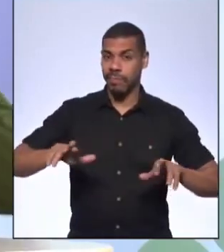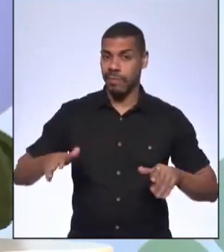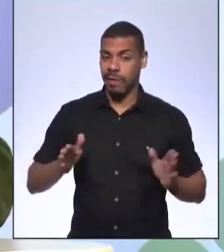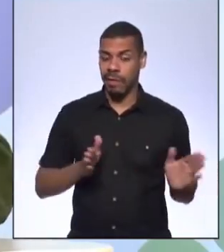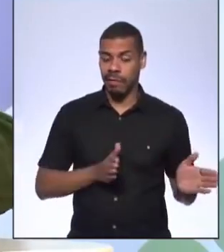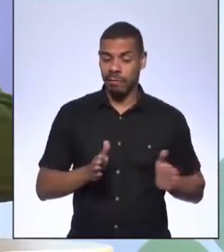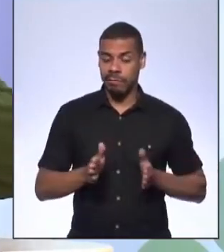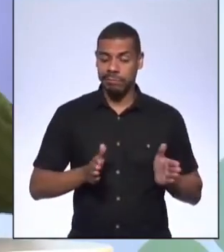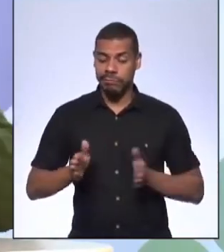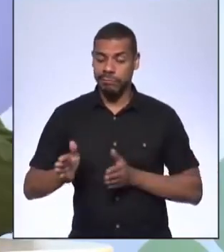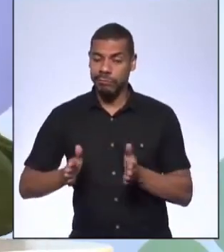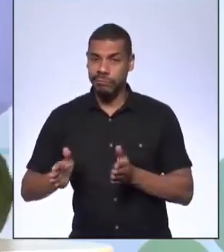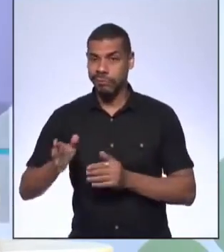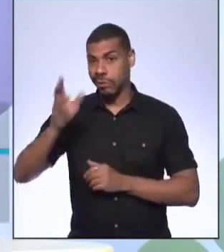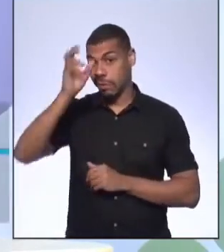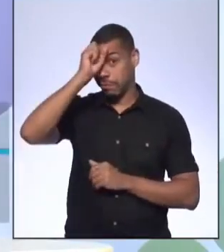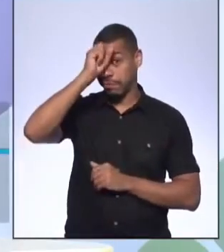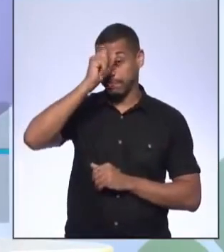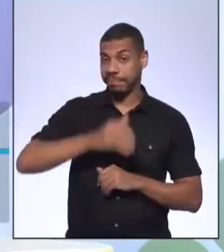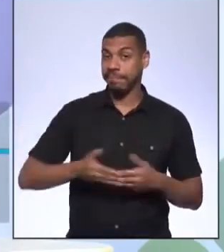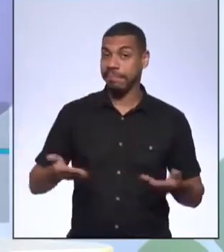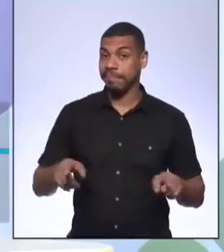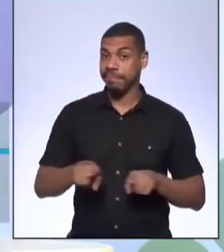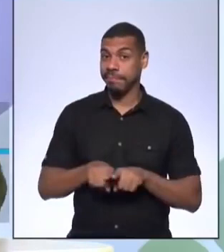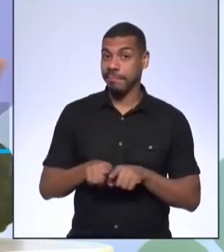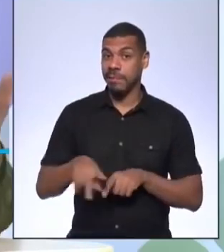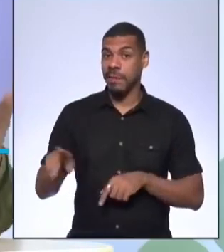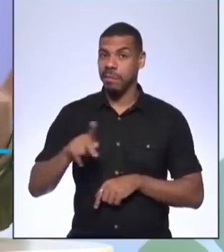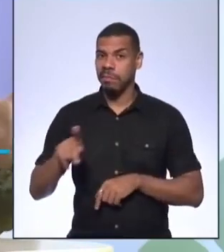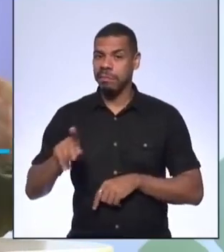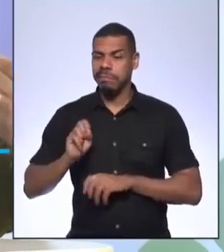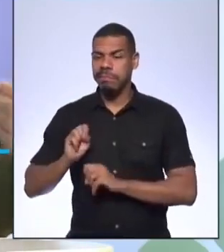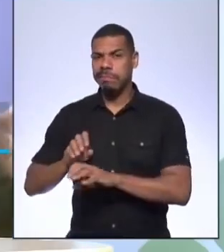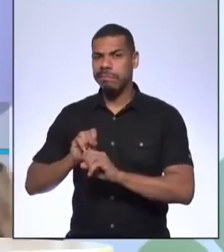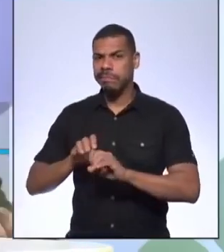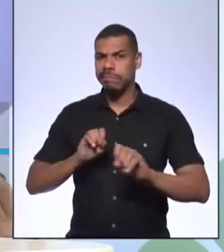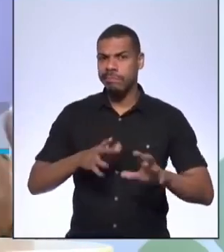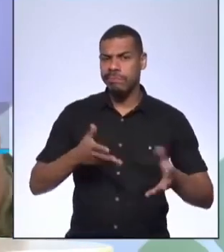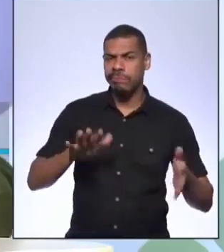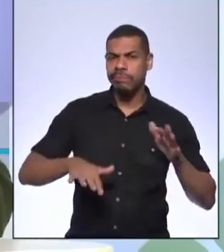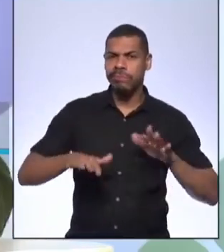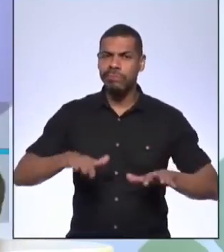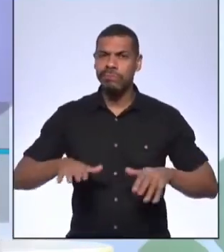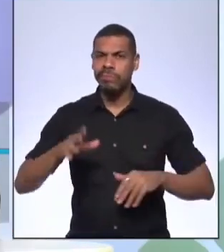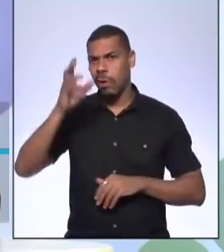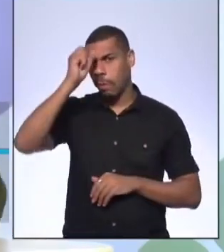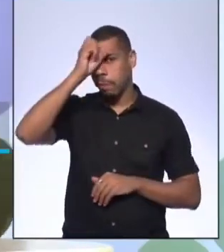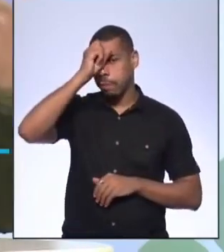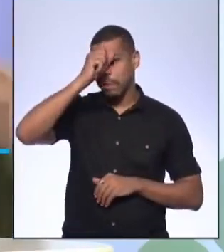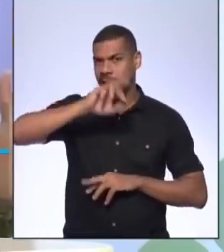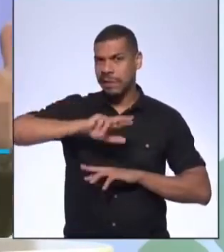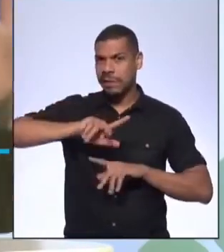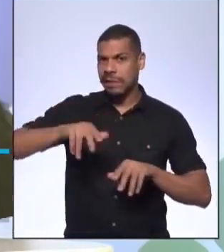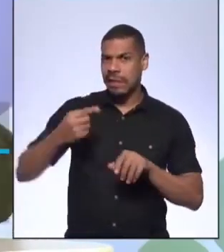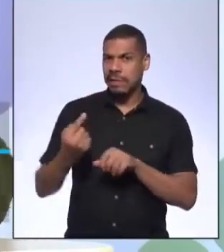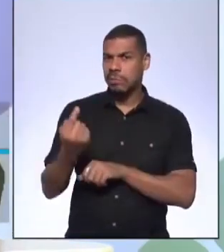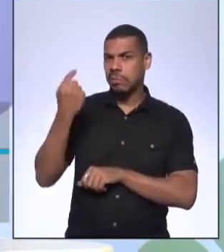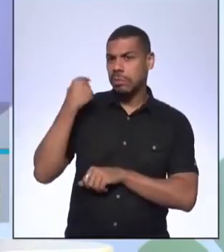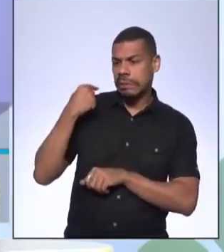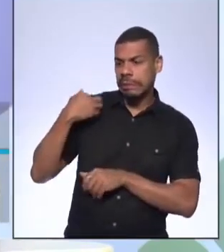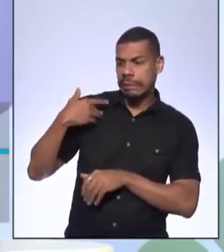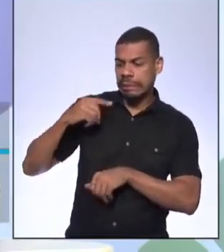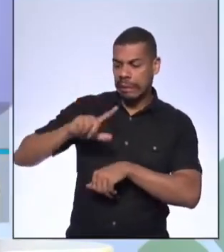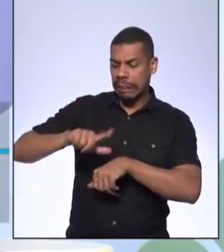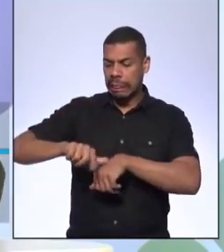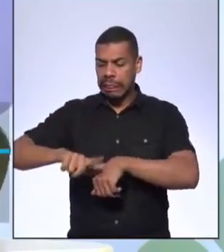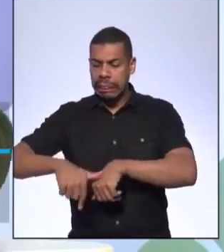tempos aí de aprendizagem, existem professores que estão com uma situação de aprendizagem atrás, outros já estão